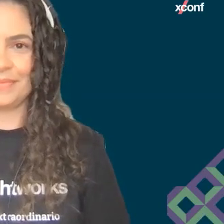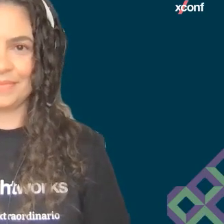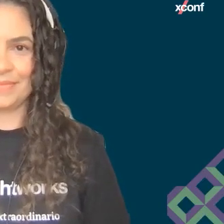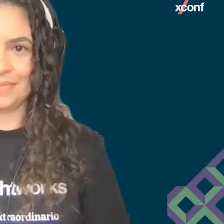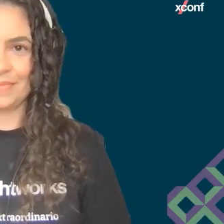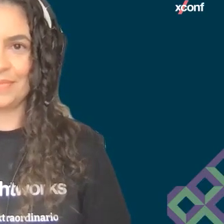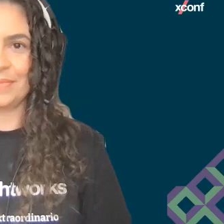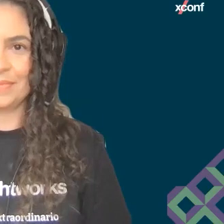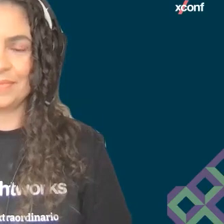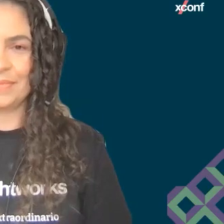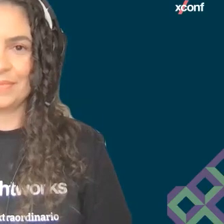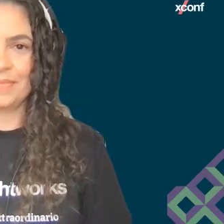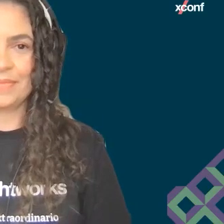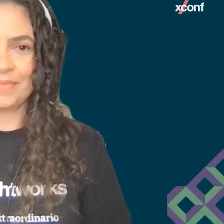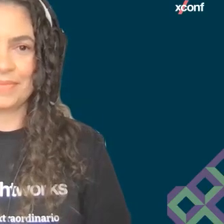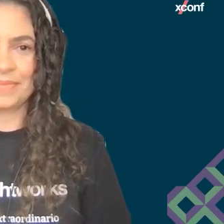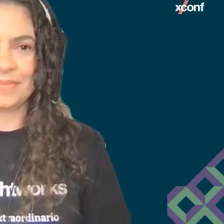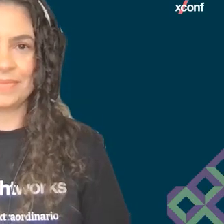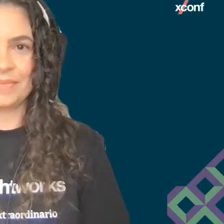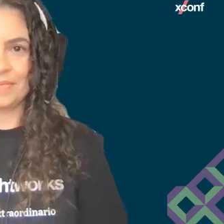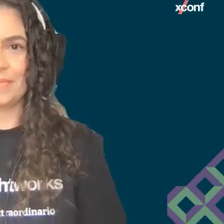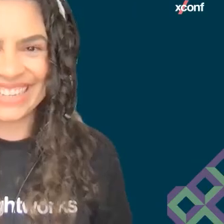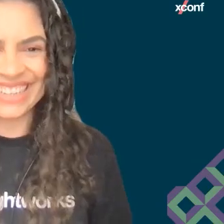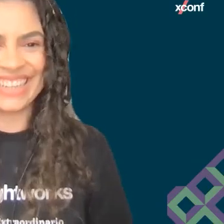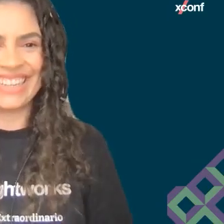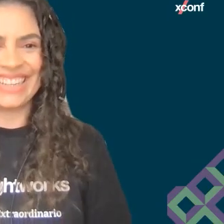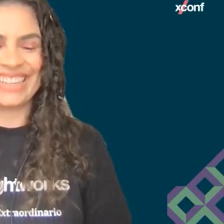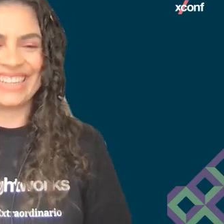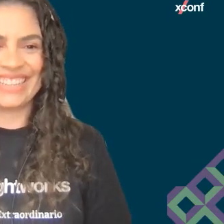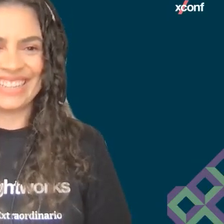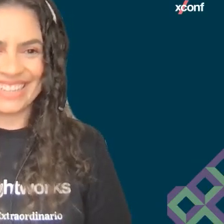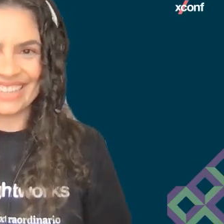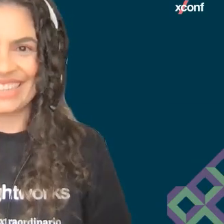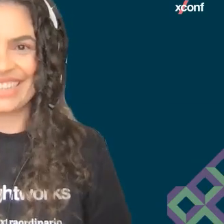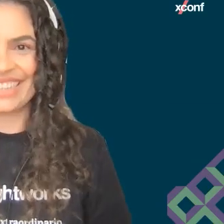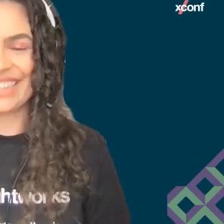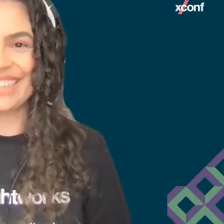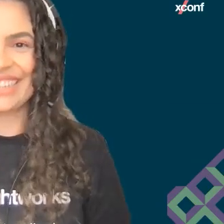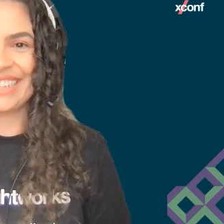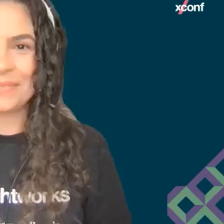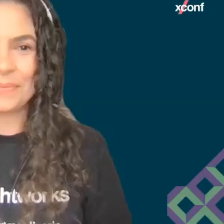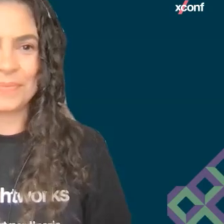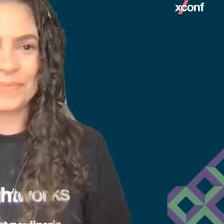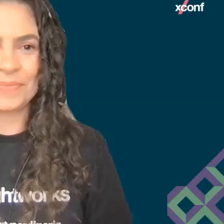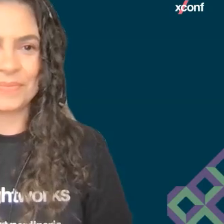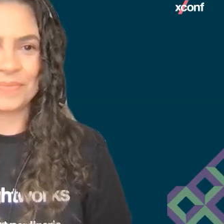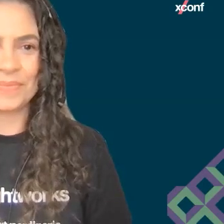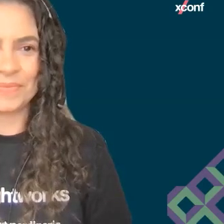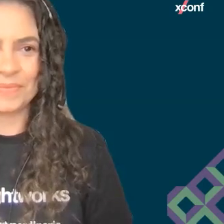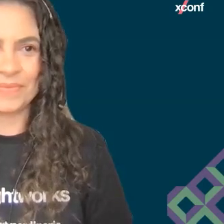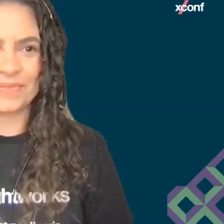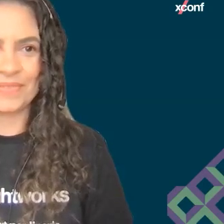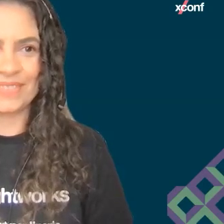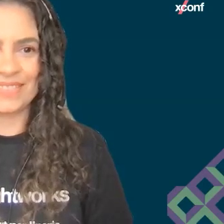os seminários do XConf e também da TOTWORKS. Oi, gente, eu sou a Isa, eu sou uma mulher negra também, de pele um pouco